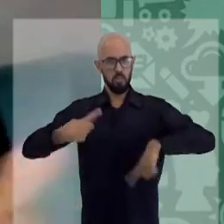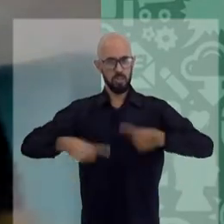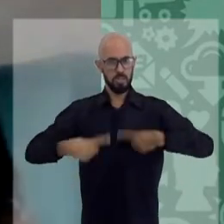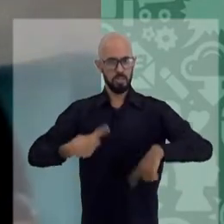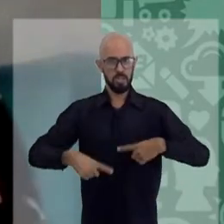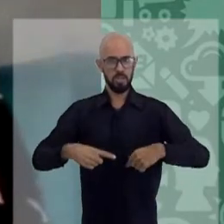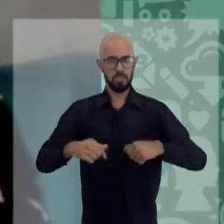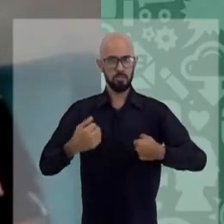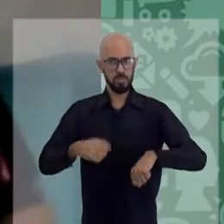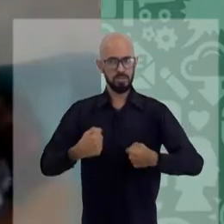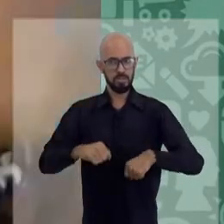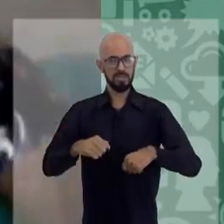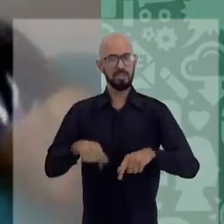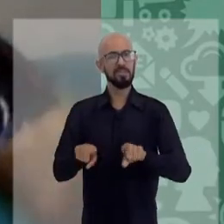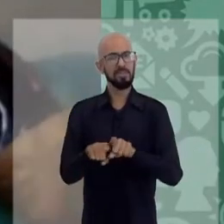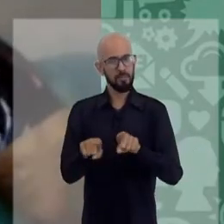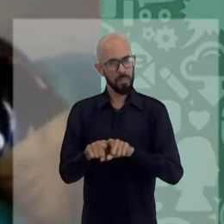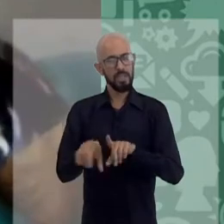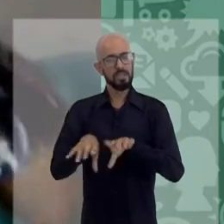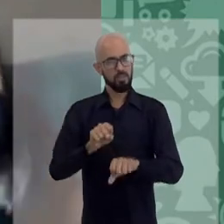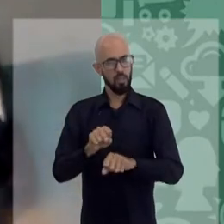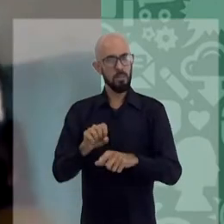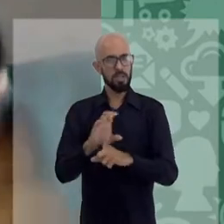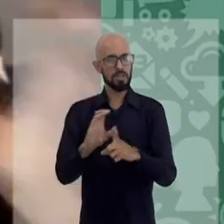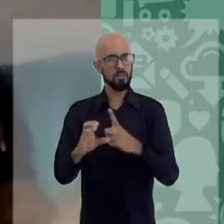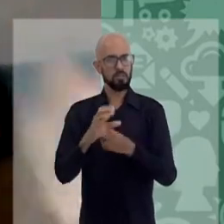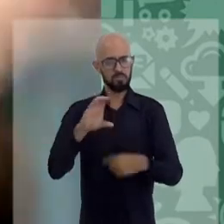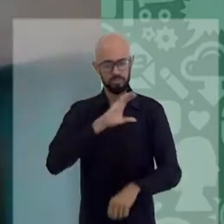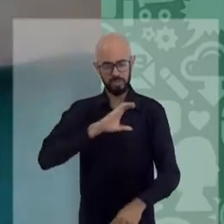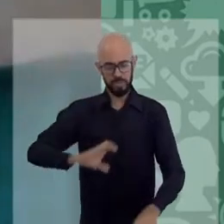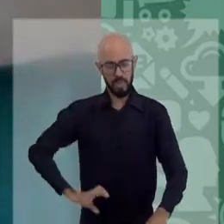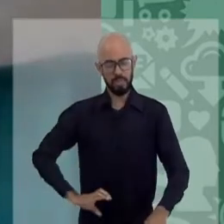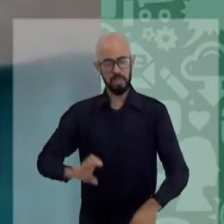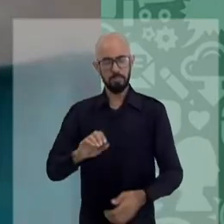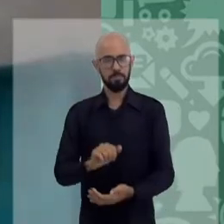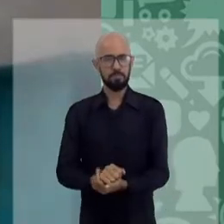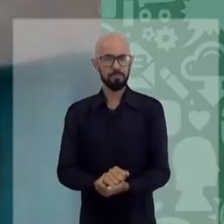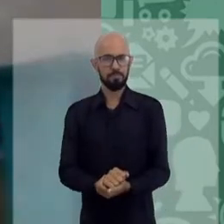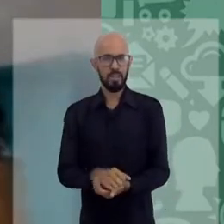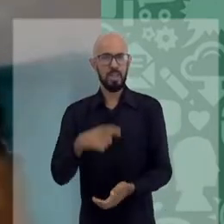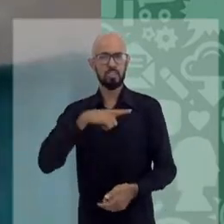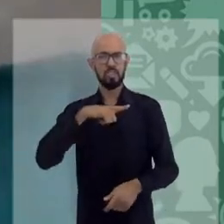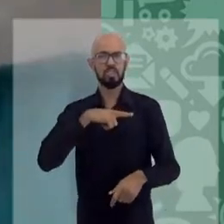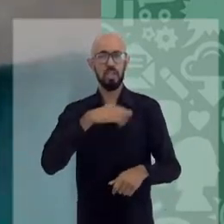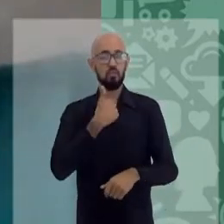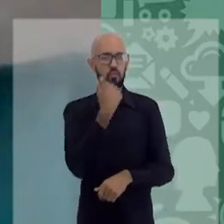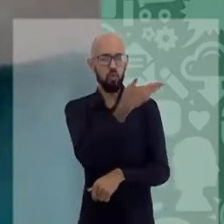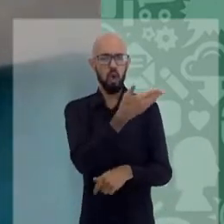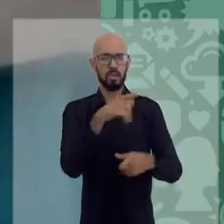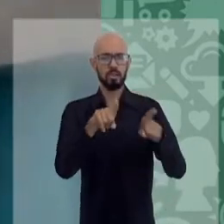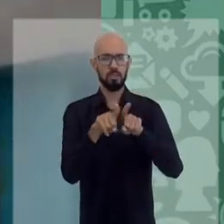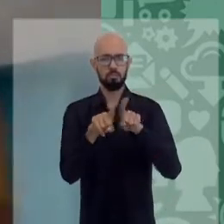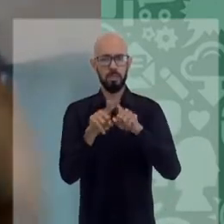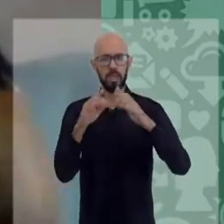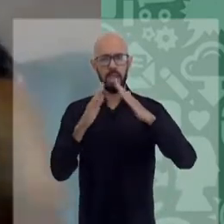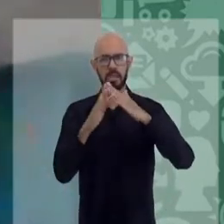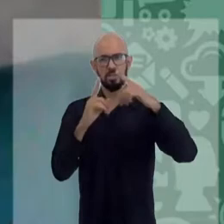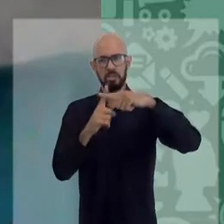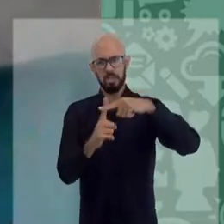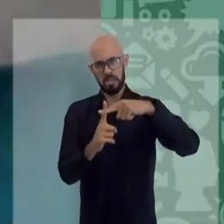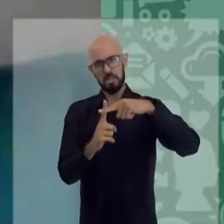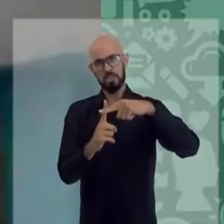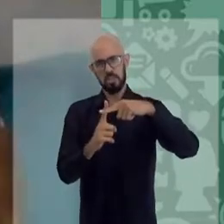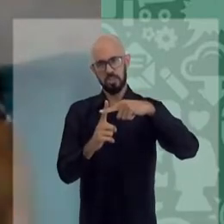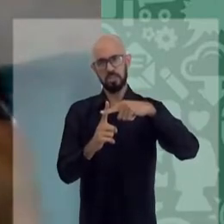investimentos também nesse lugar em termos de formação cidadã. E quando a gente olha para fora, a gente tem as igrejas, que é isso, que